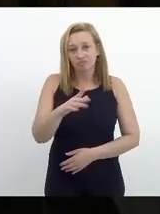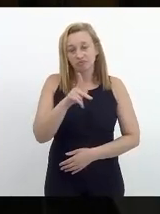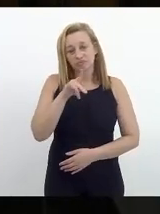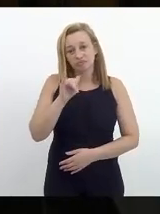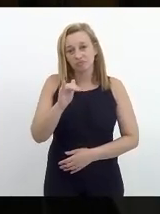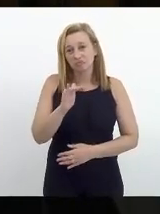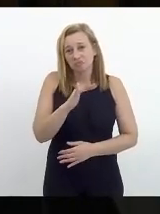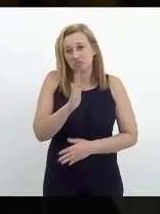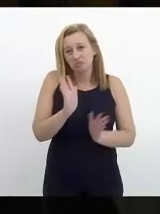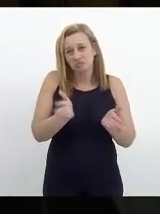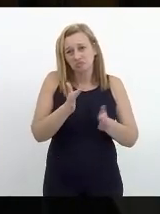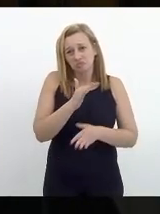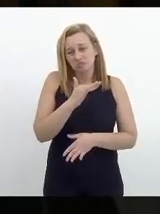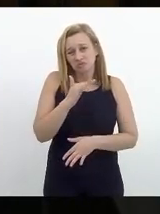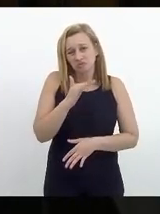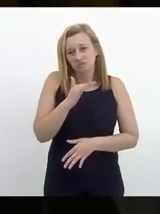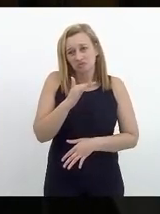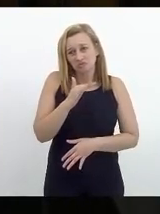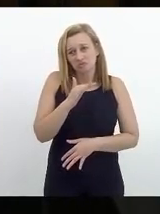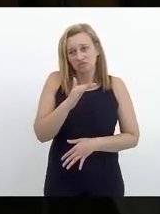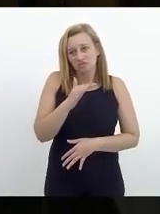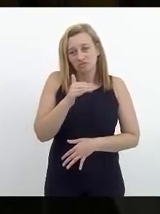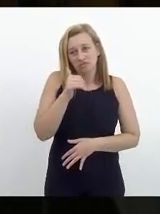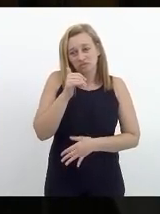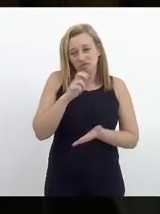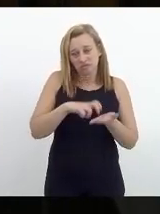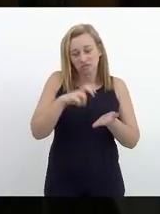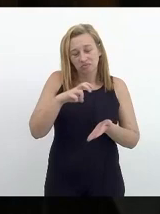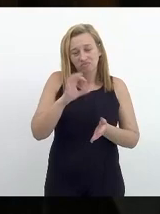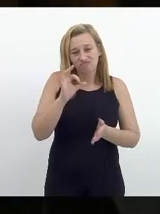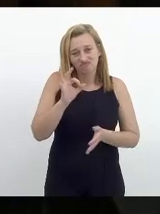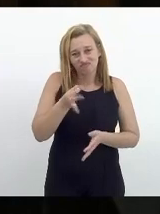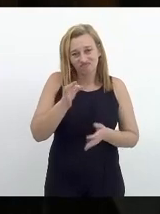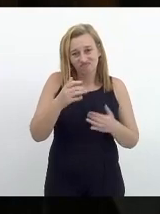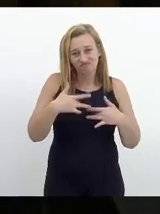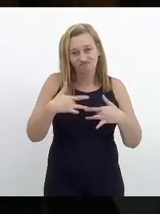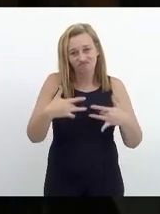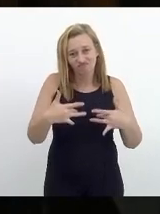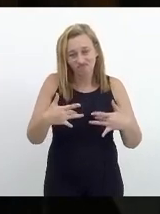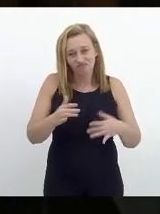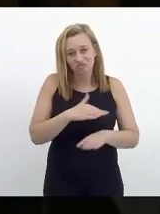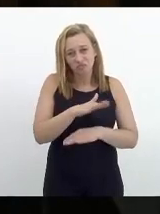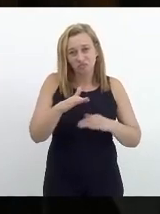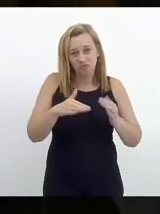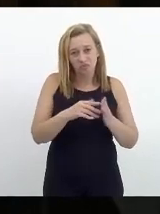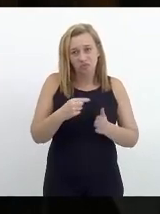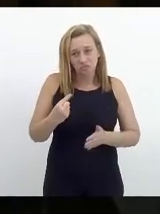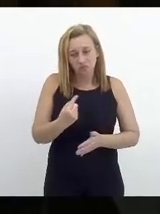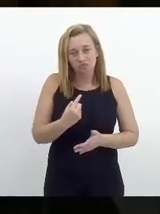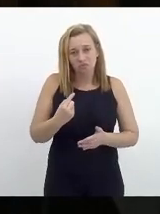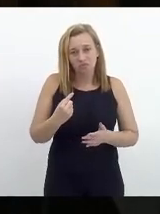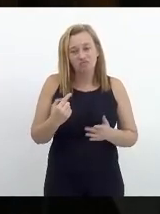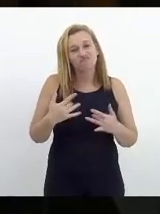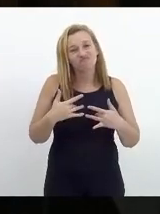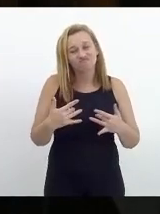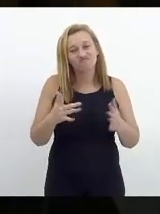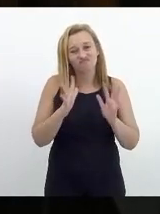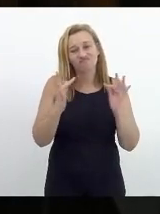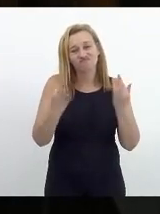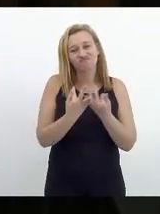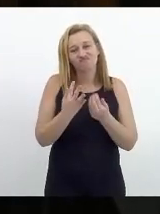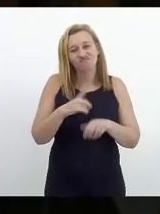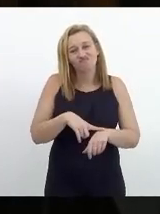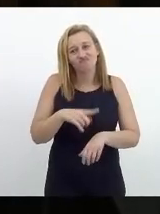manhã, e eu tenho certeza que todos nós aqui estamos solidários ao Jalmir e à sua família nesse momento de